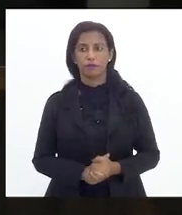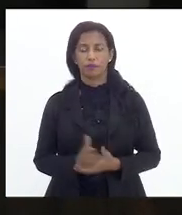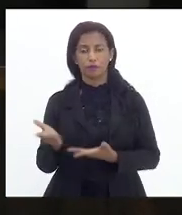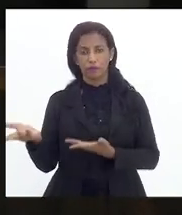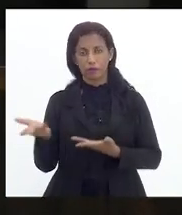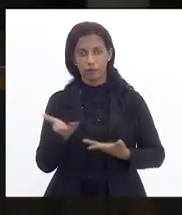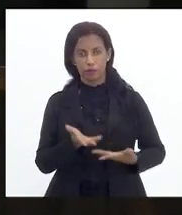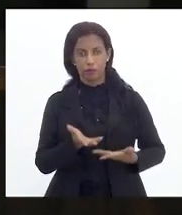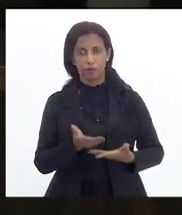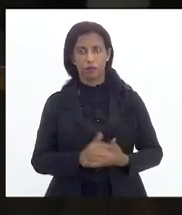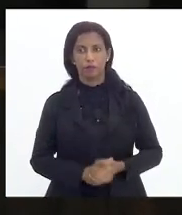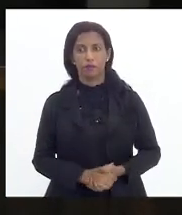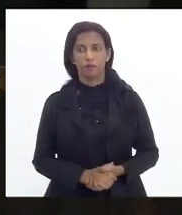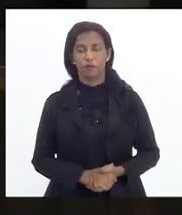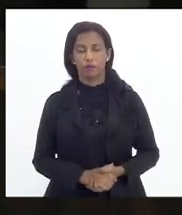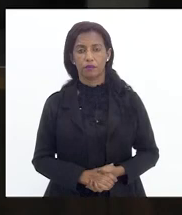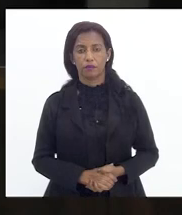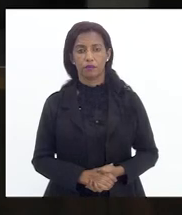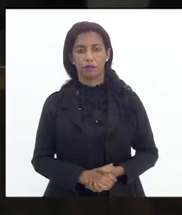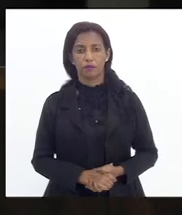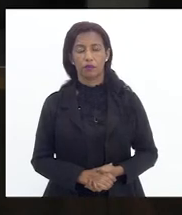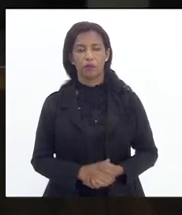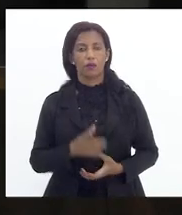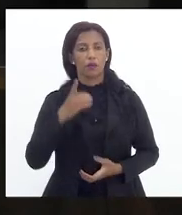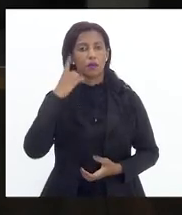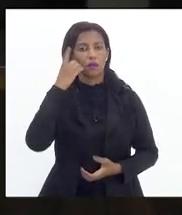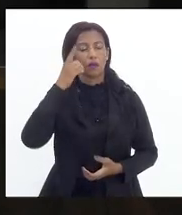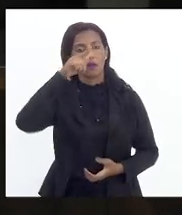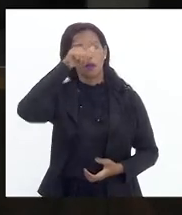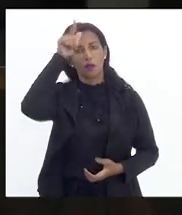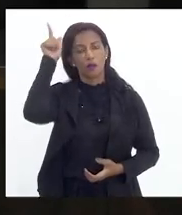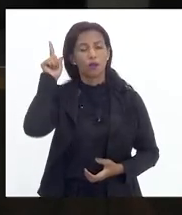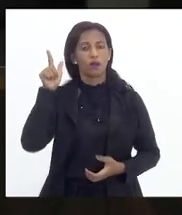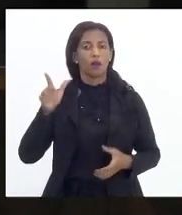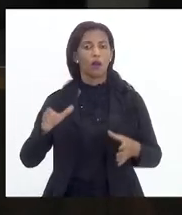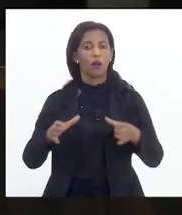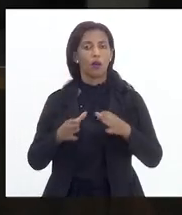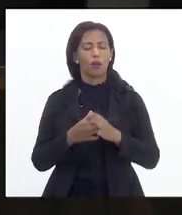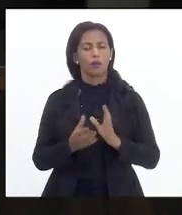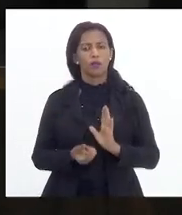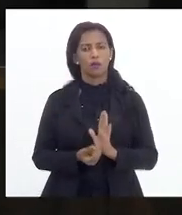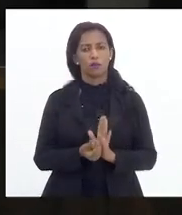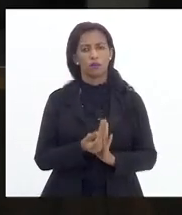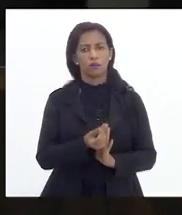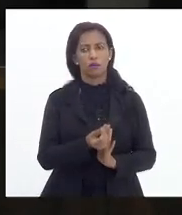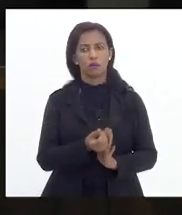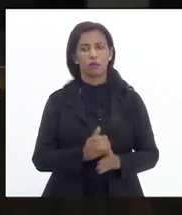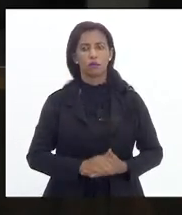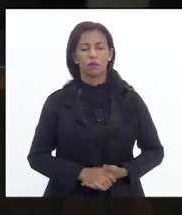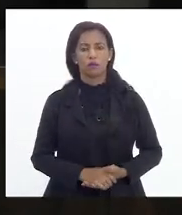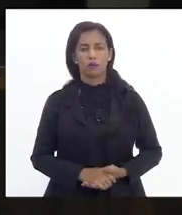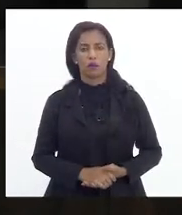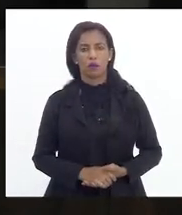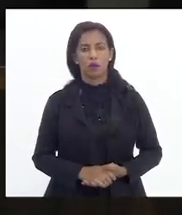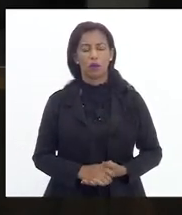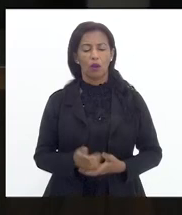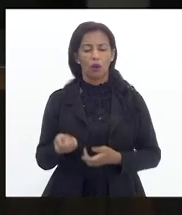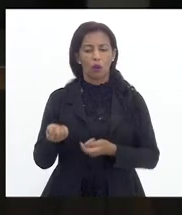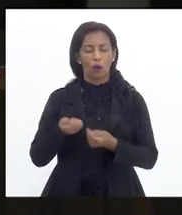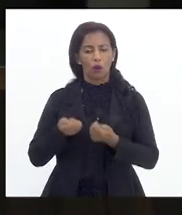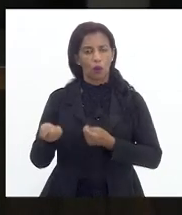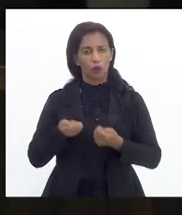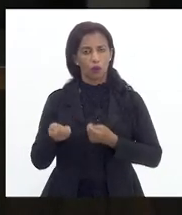convidar os excelência Deputado Luiz Paulo que Preside a comissão de tributação controle da arrecadação